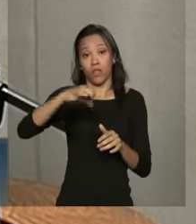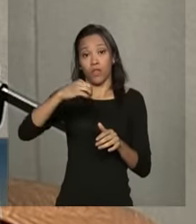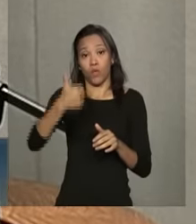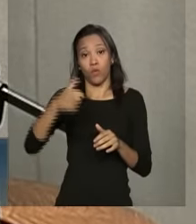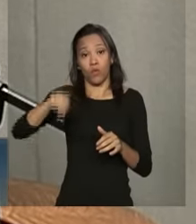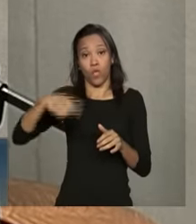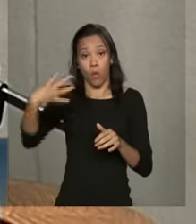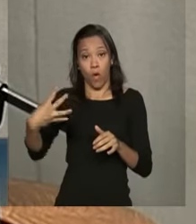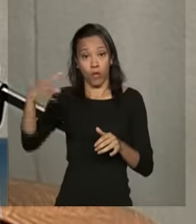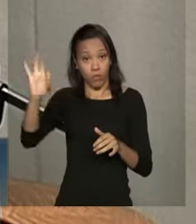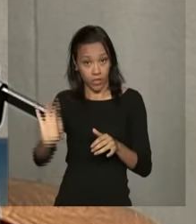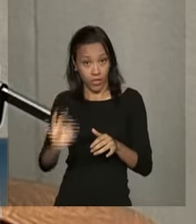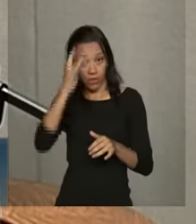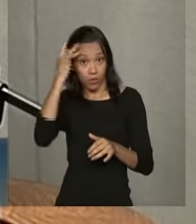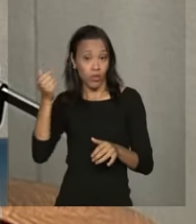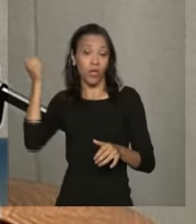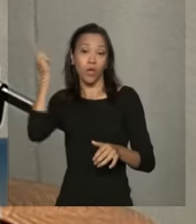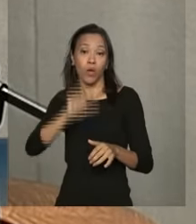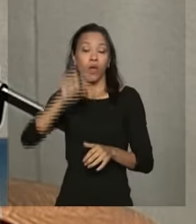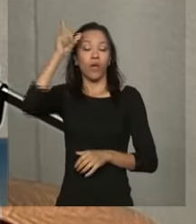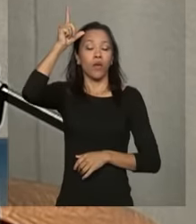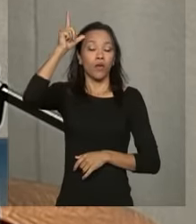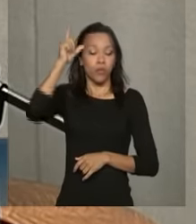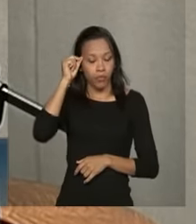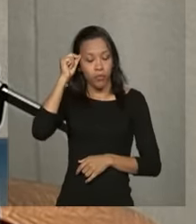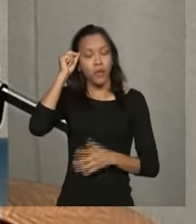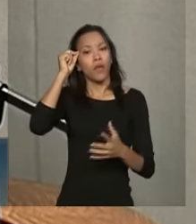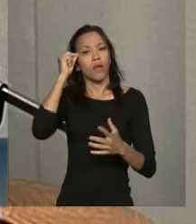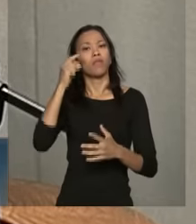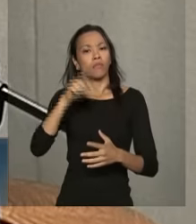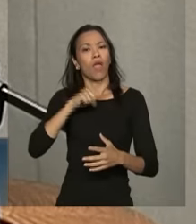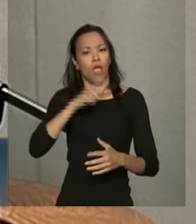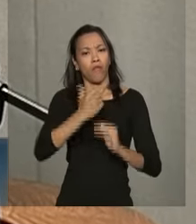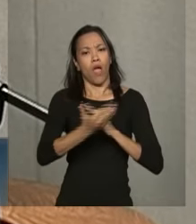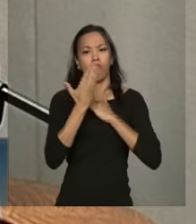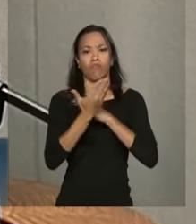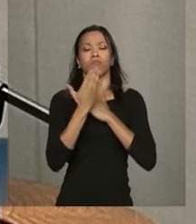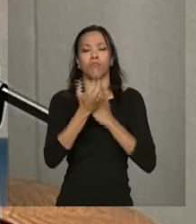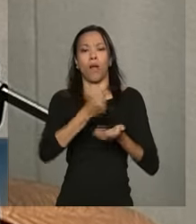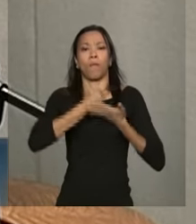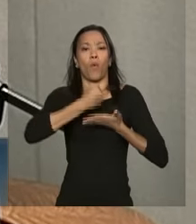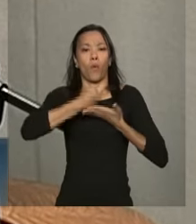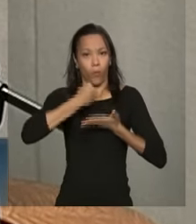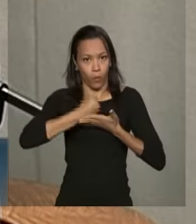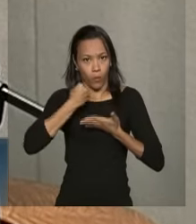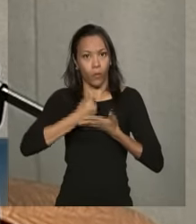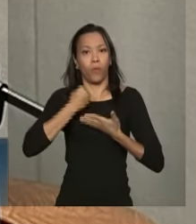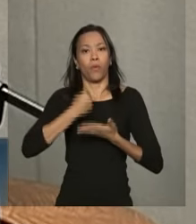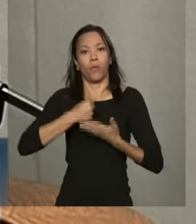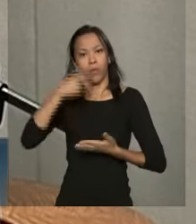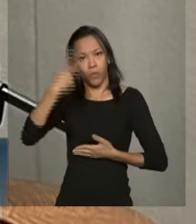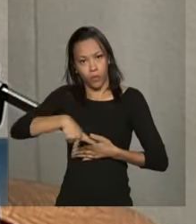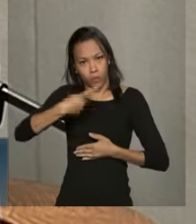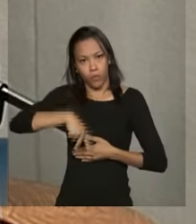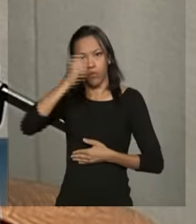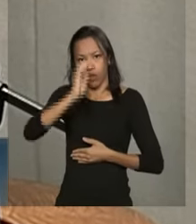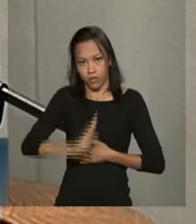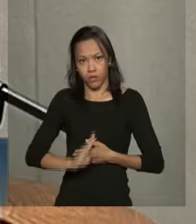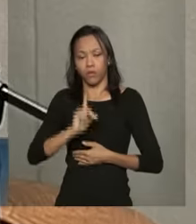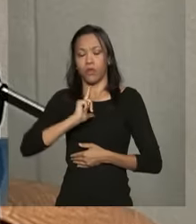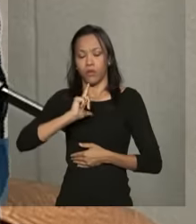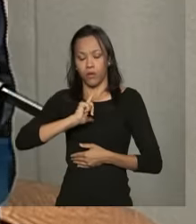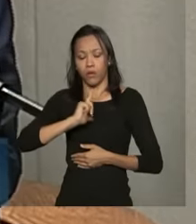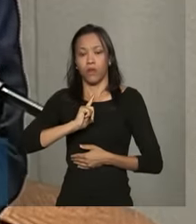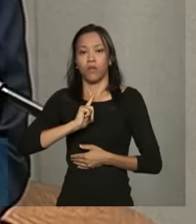foram resgatadas receberam a devida atenção que é compromisso internacional do Brasil um compromisso da legislação brasileira também